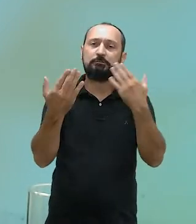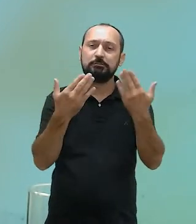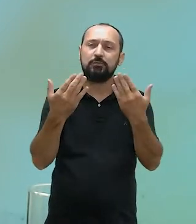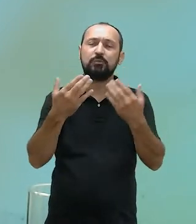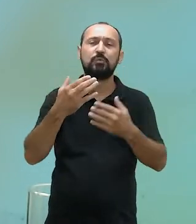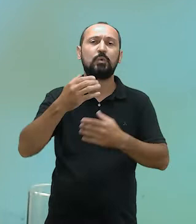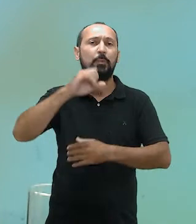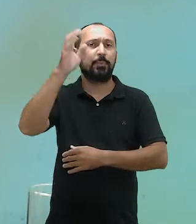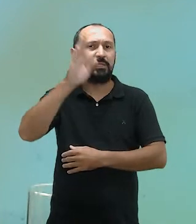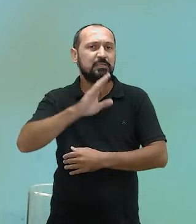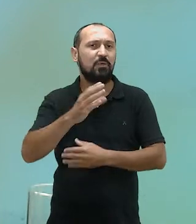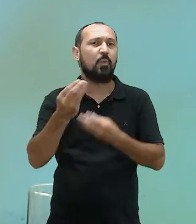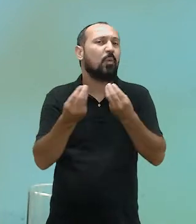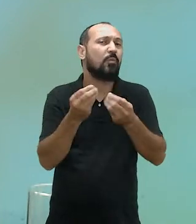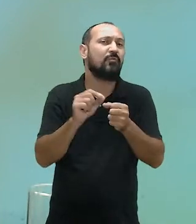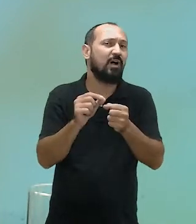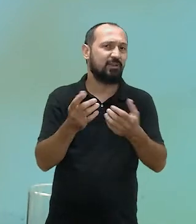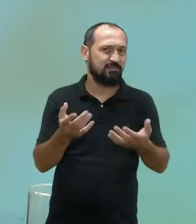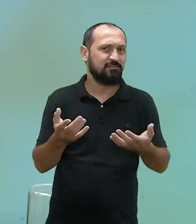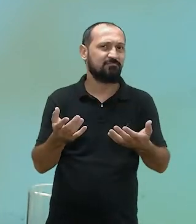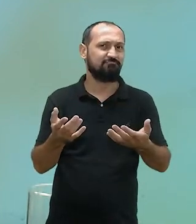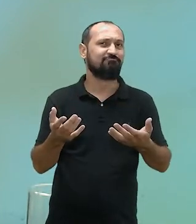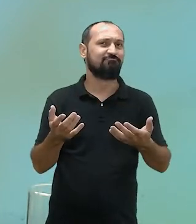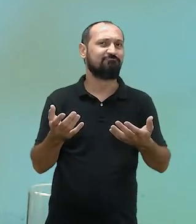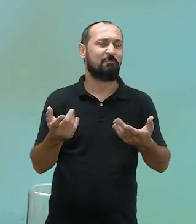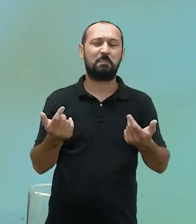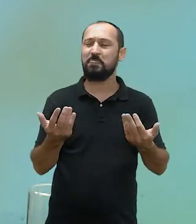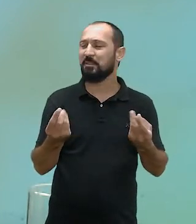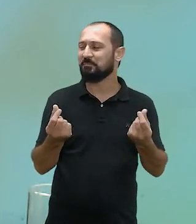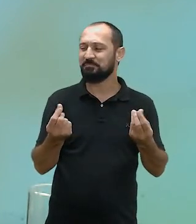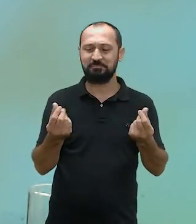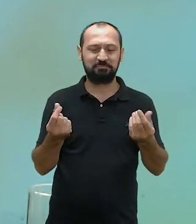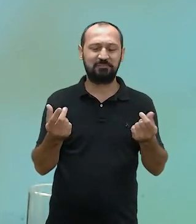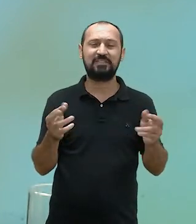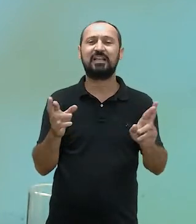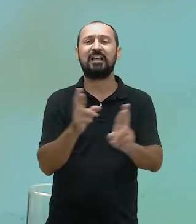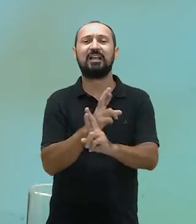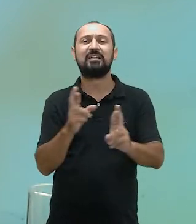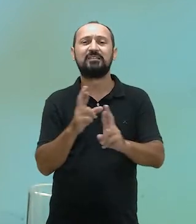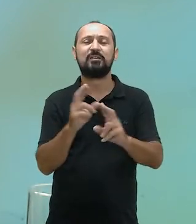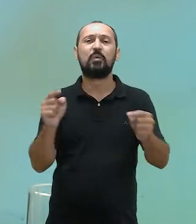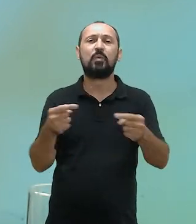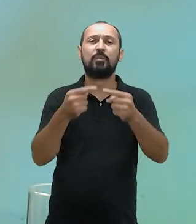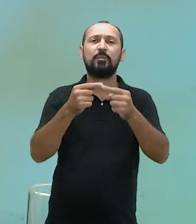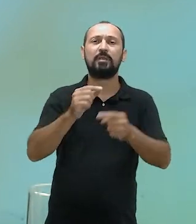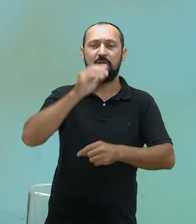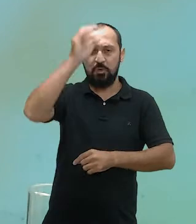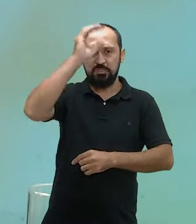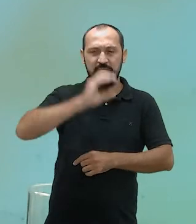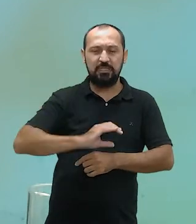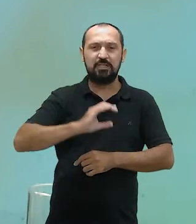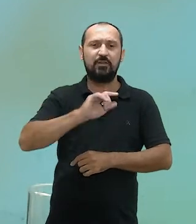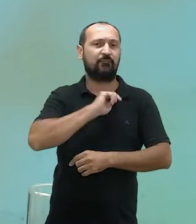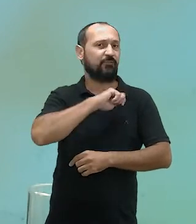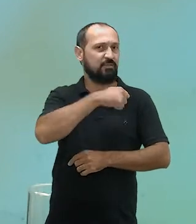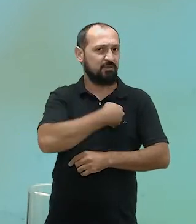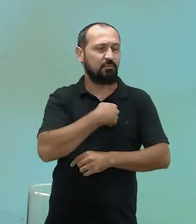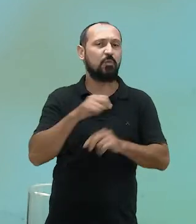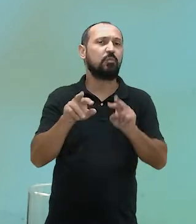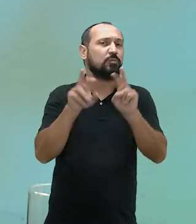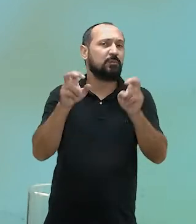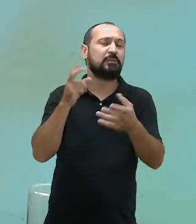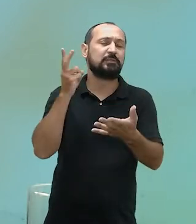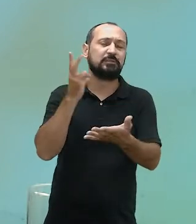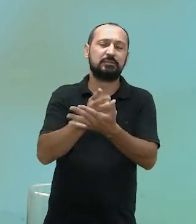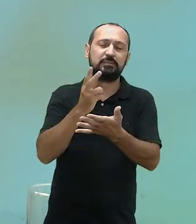pública do Brasil, e como que essa relação também tem a ver com a cidadania fiscal, que é um assunto